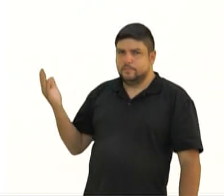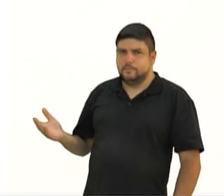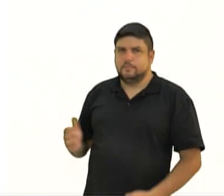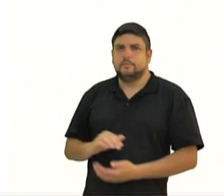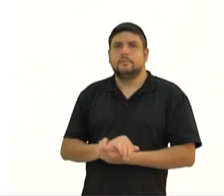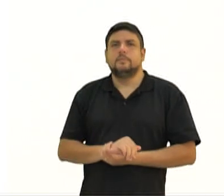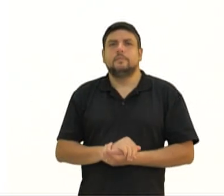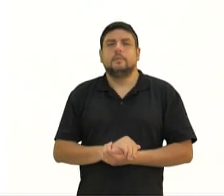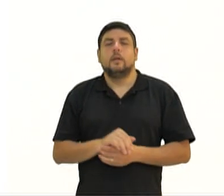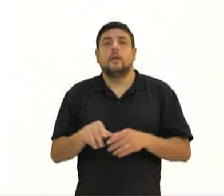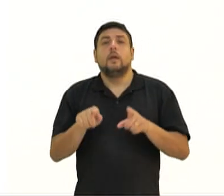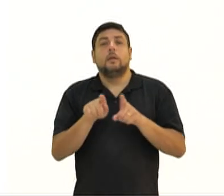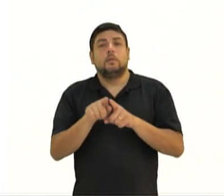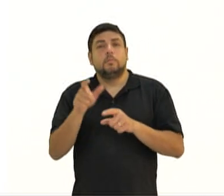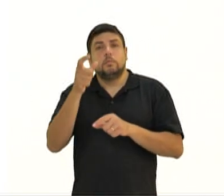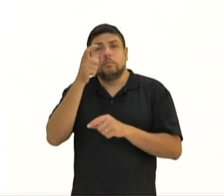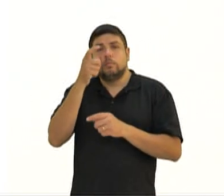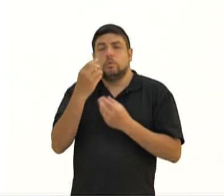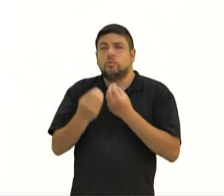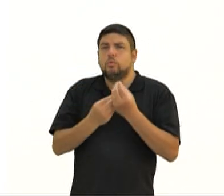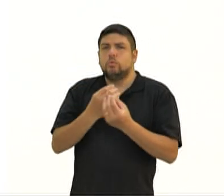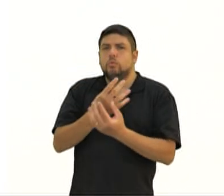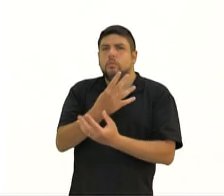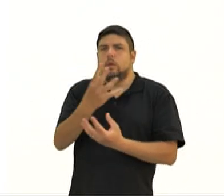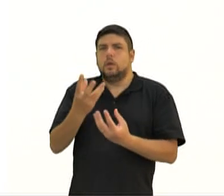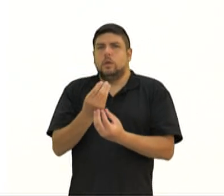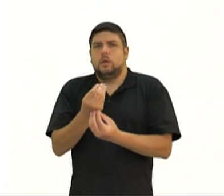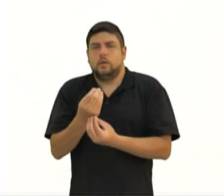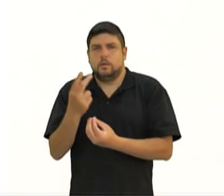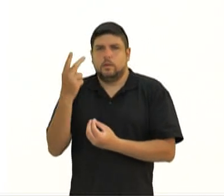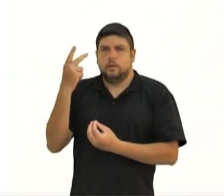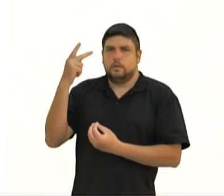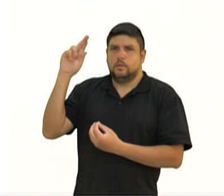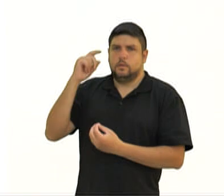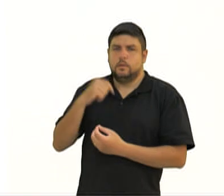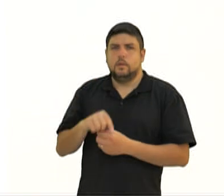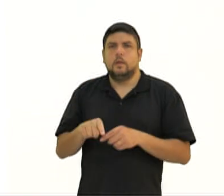as manifestações culturais, arquitetura,